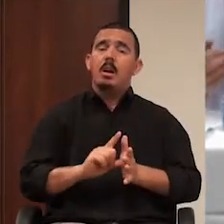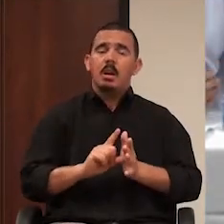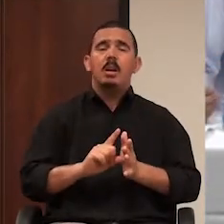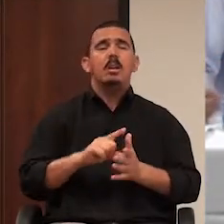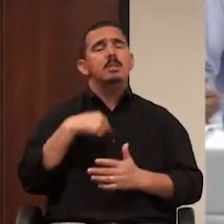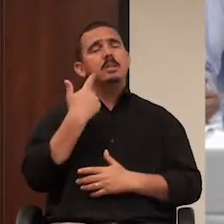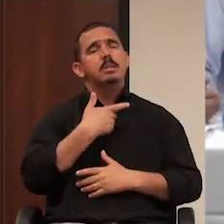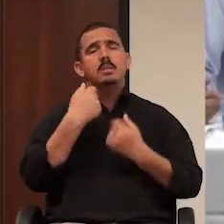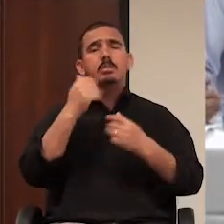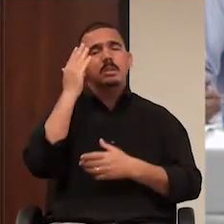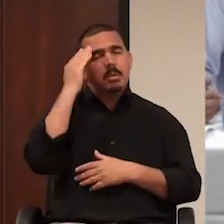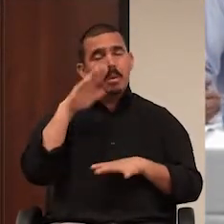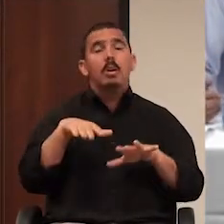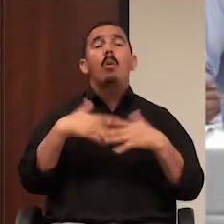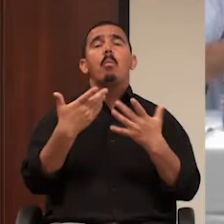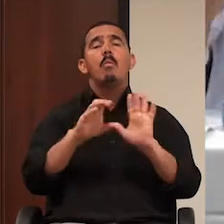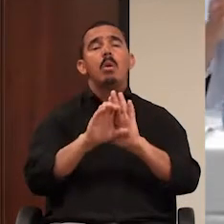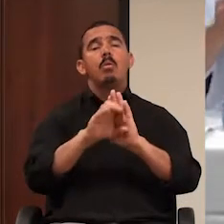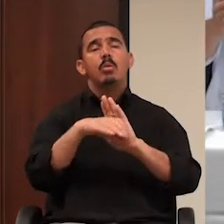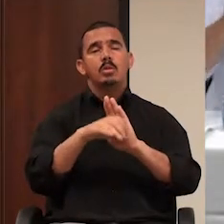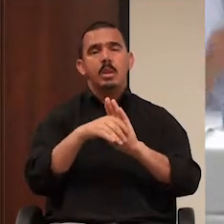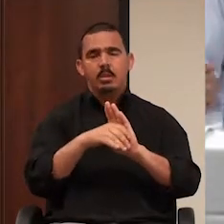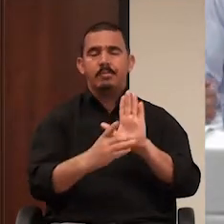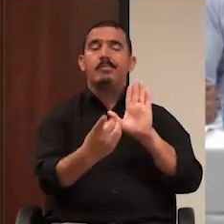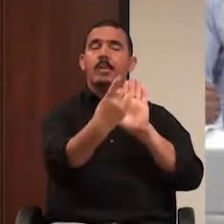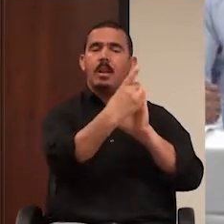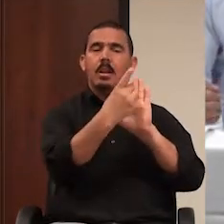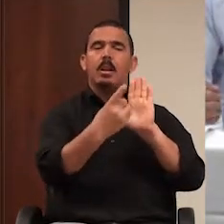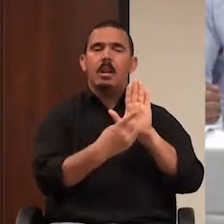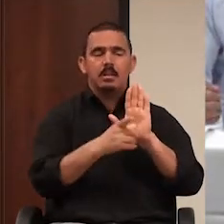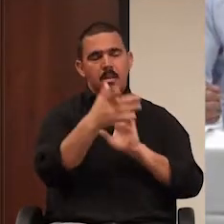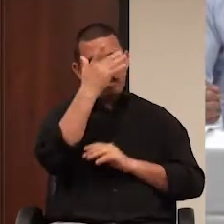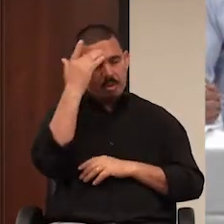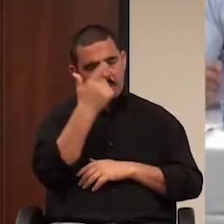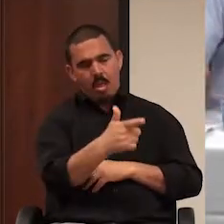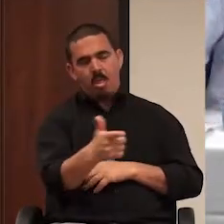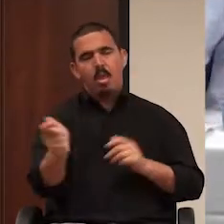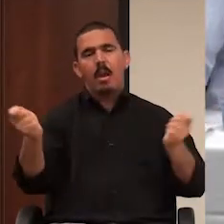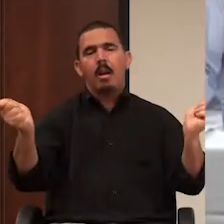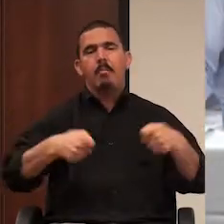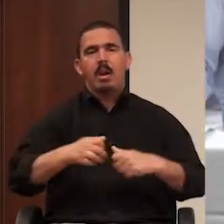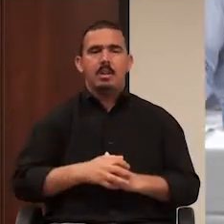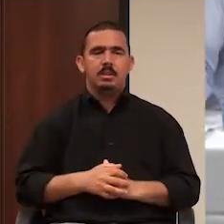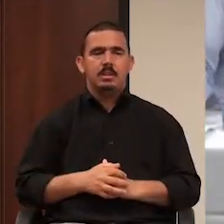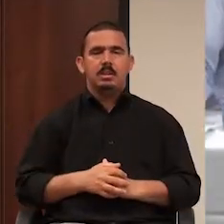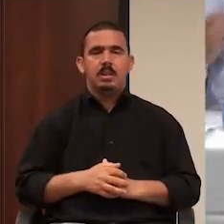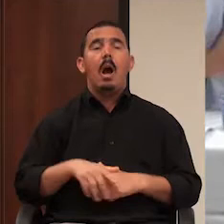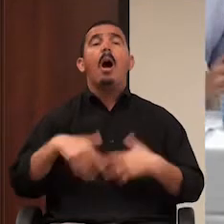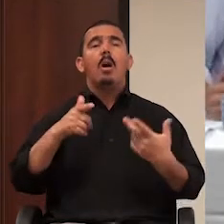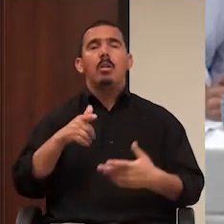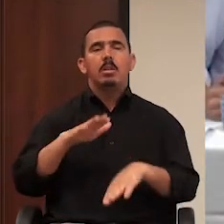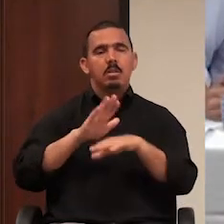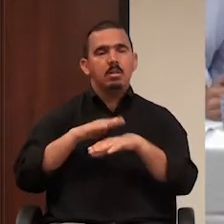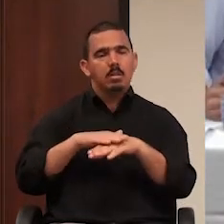era o conceito de interdição? A declaração judicial da incapacidade. E qual era o conceito de curatela? E